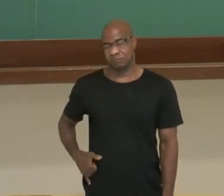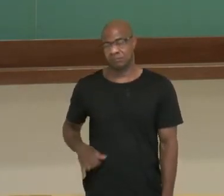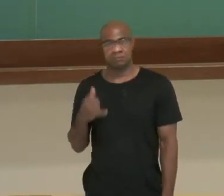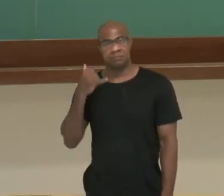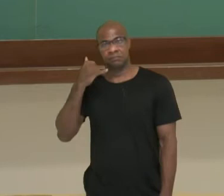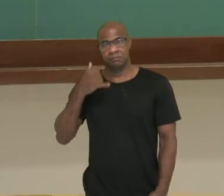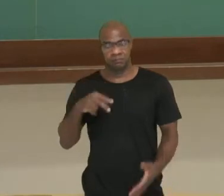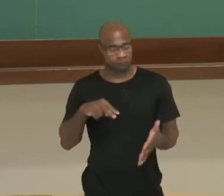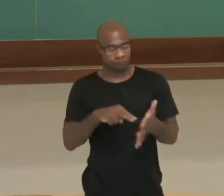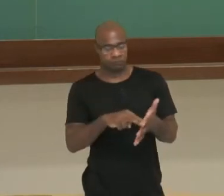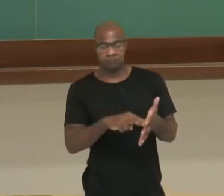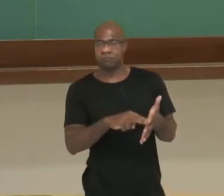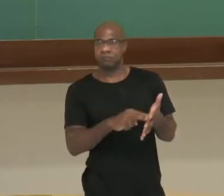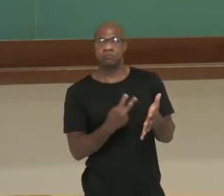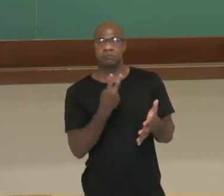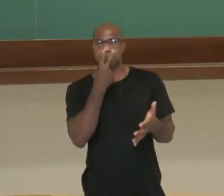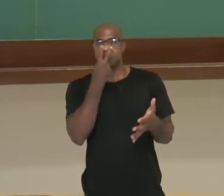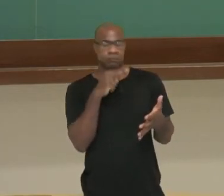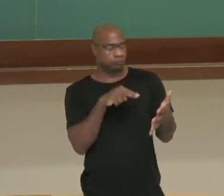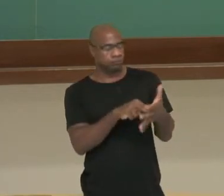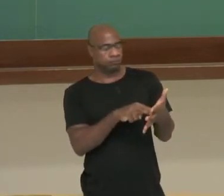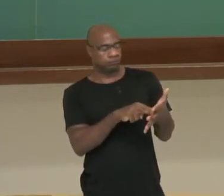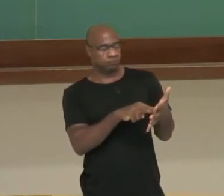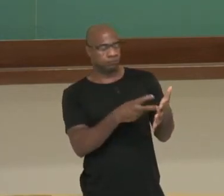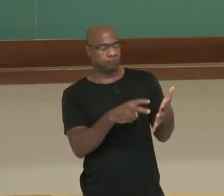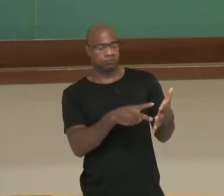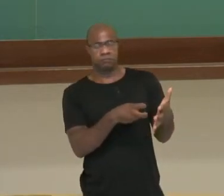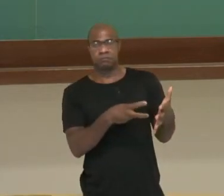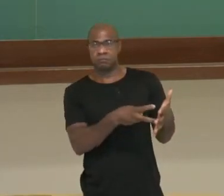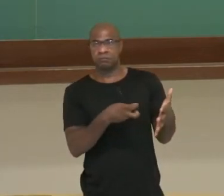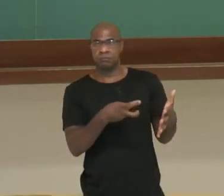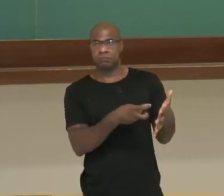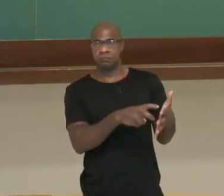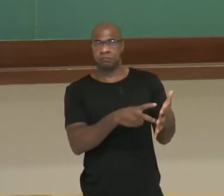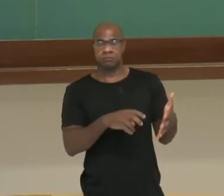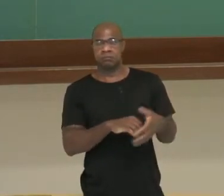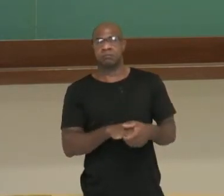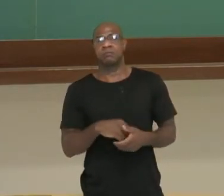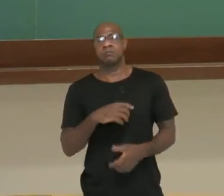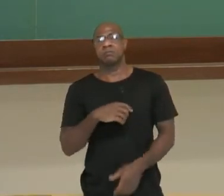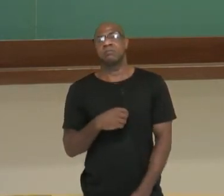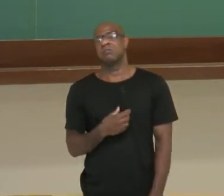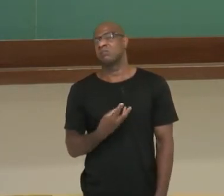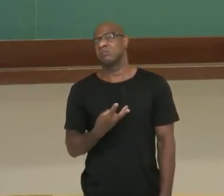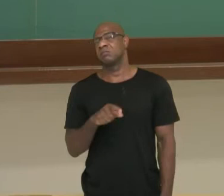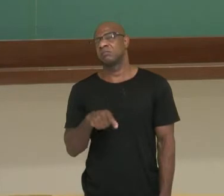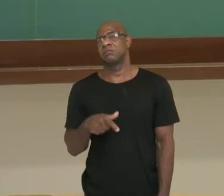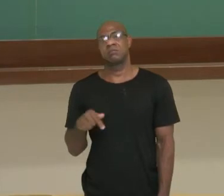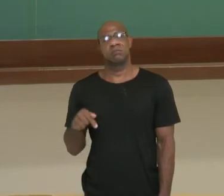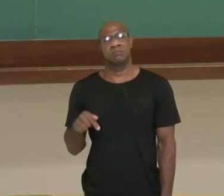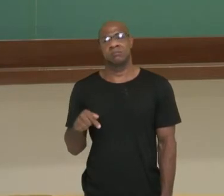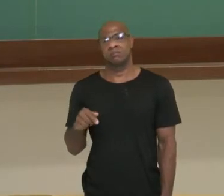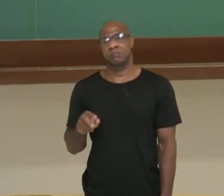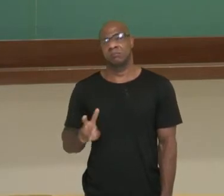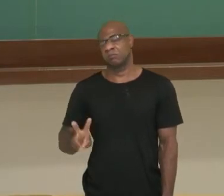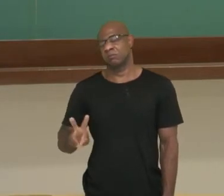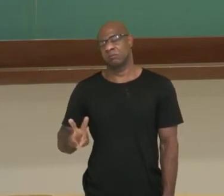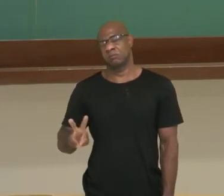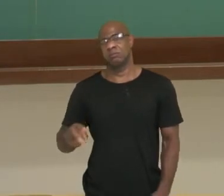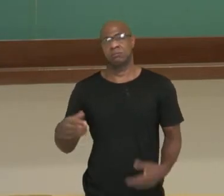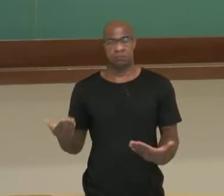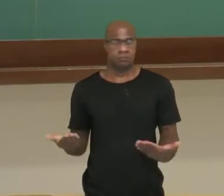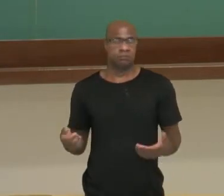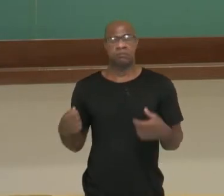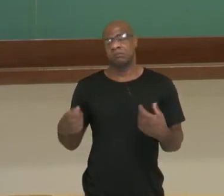bateria. É de valor baixo de tensão, 3,7 volts. Então ele precisa, para aumentar a potência, ele